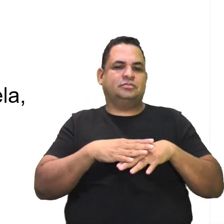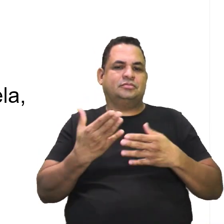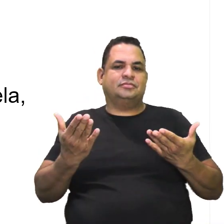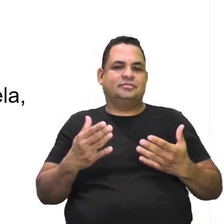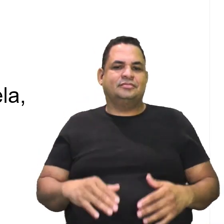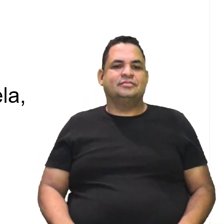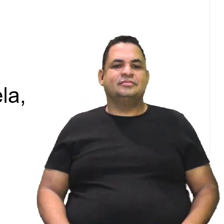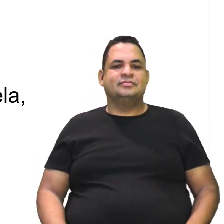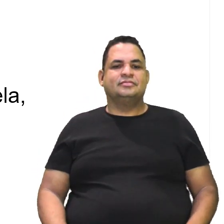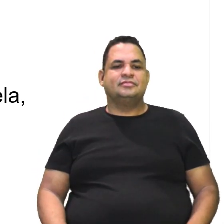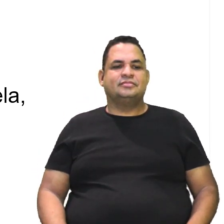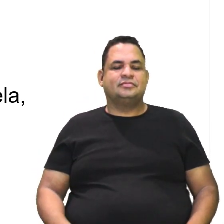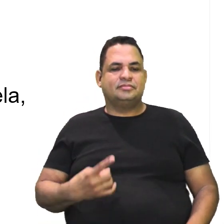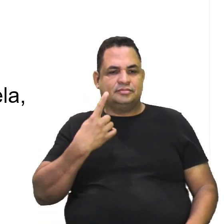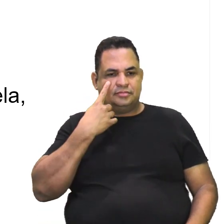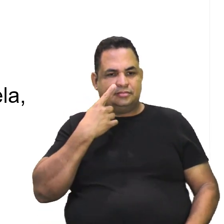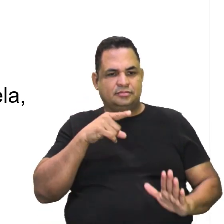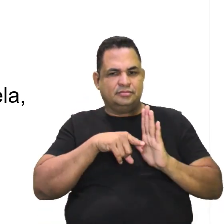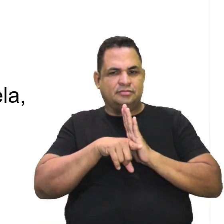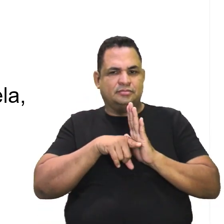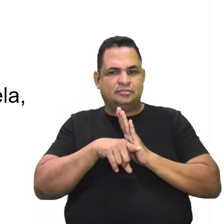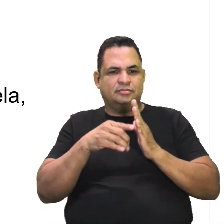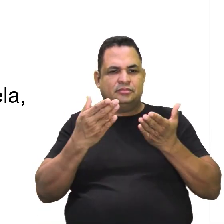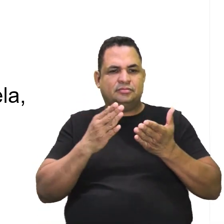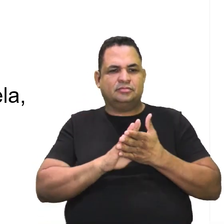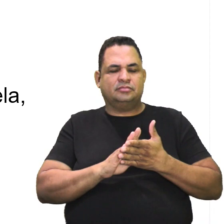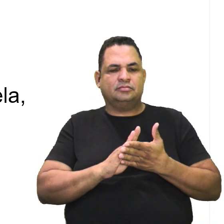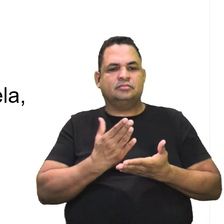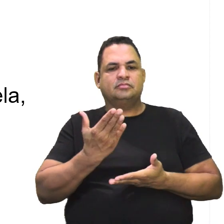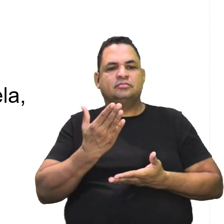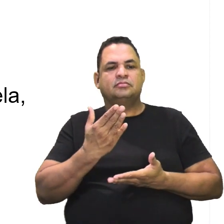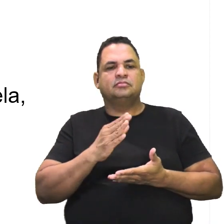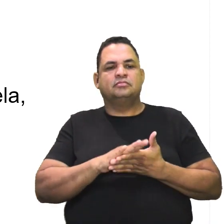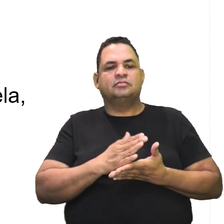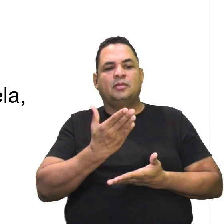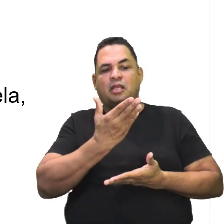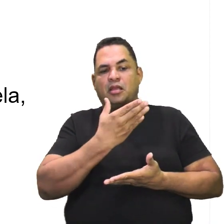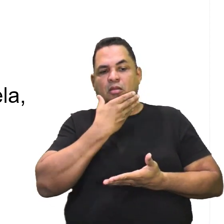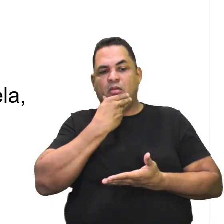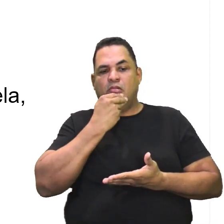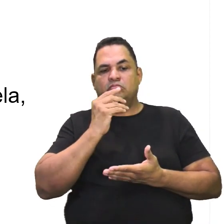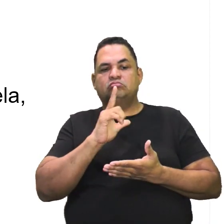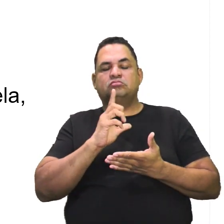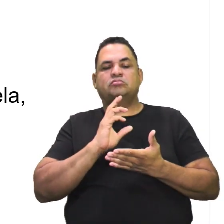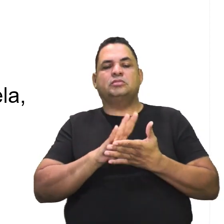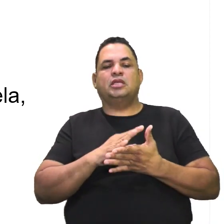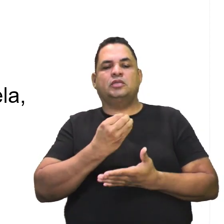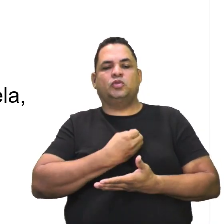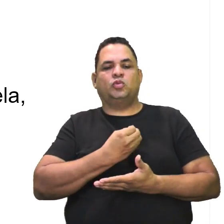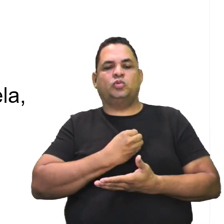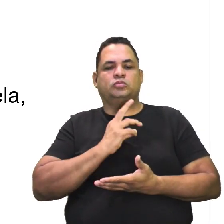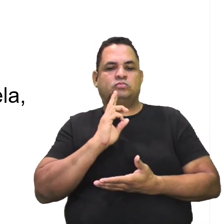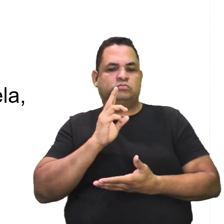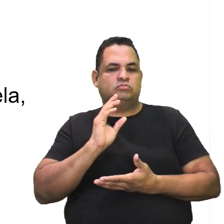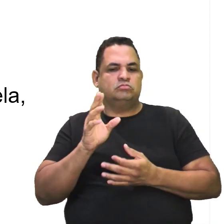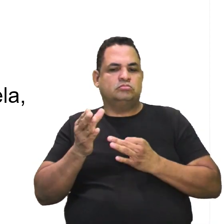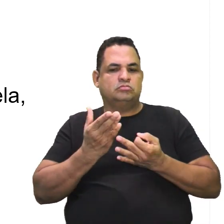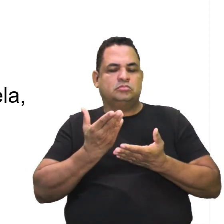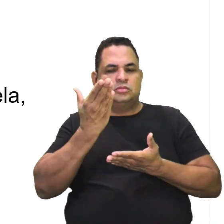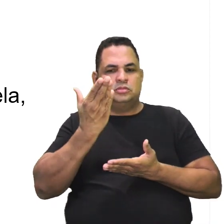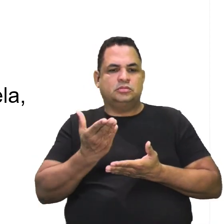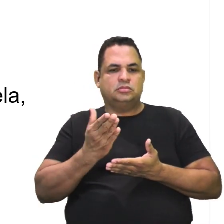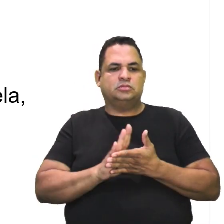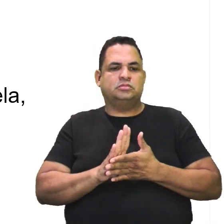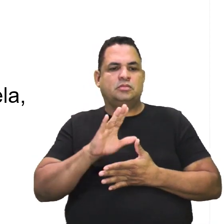Então vamos analisar uma a uma? Vamos lá. Então, o candidato com pontuação mais regular, portanto, mais bem classificado no